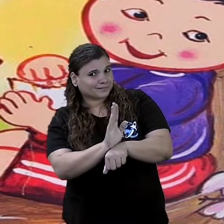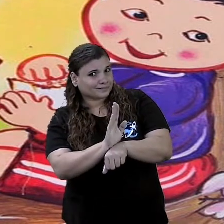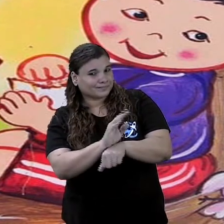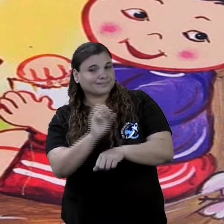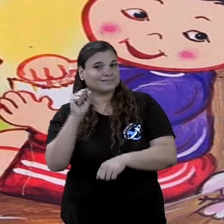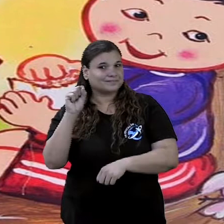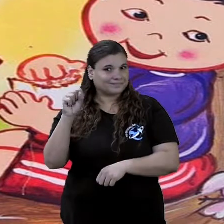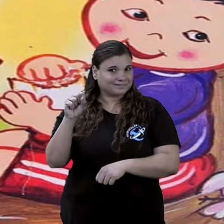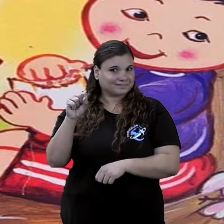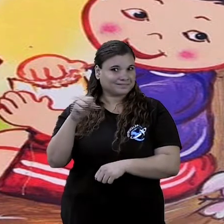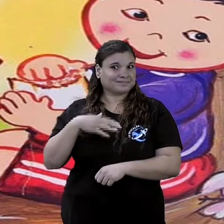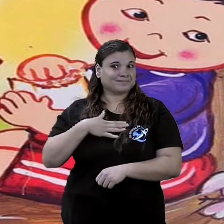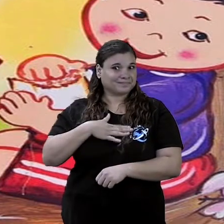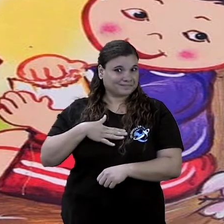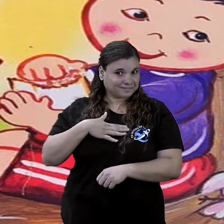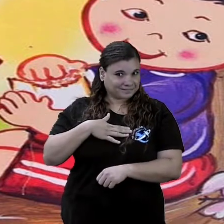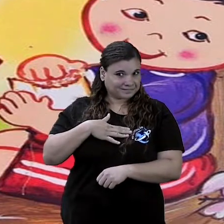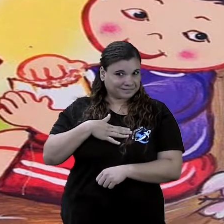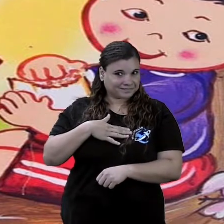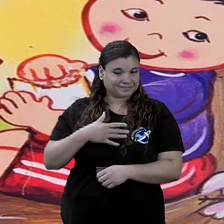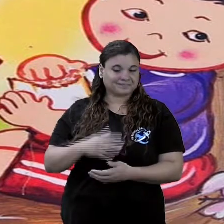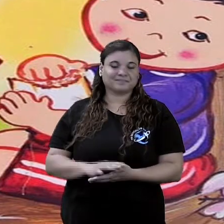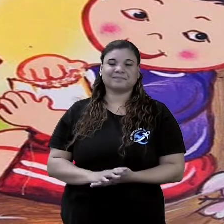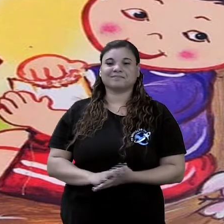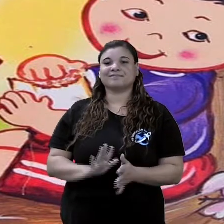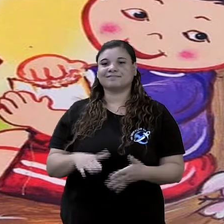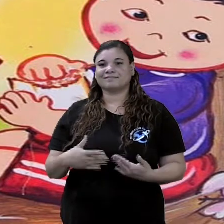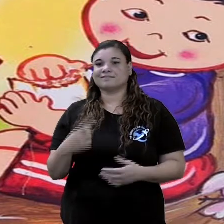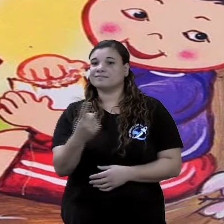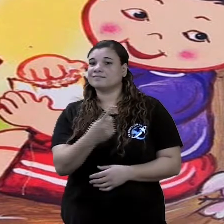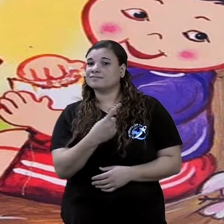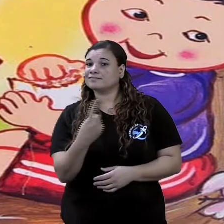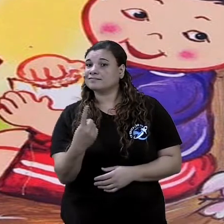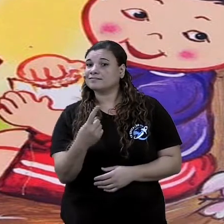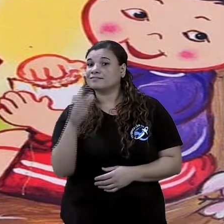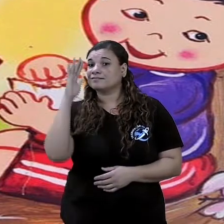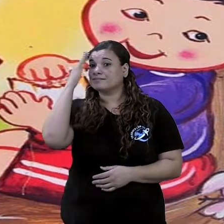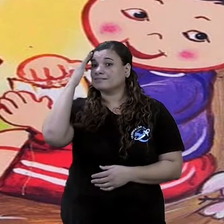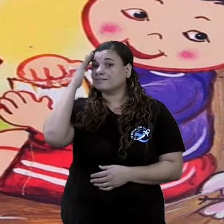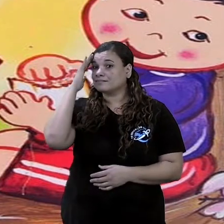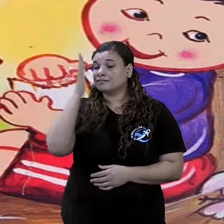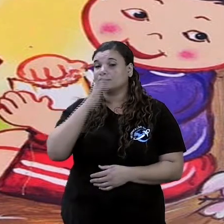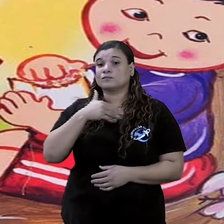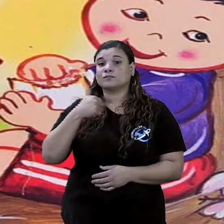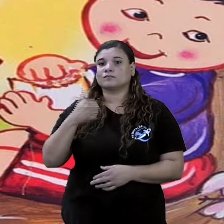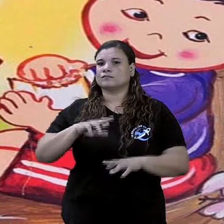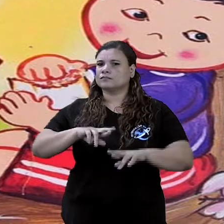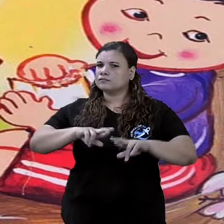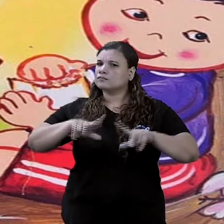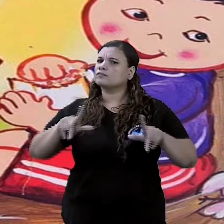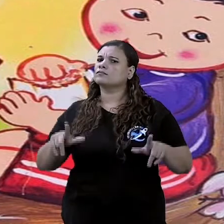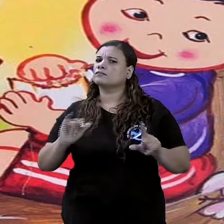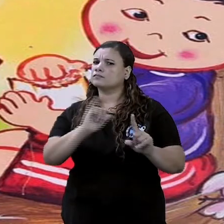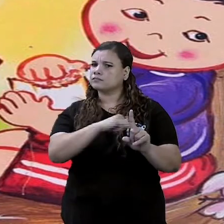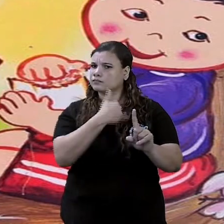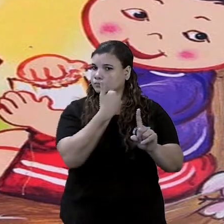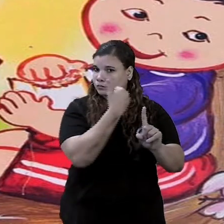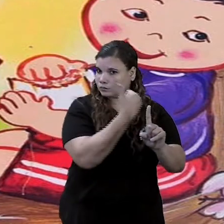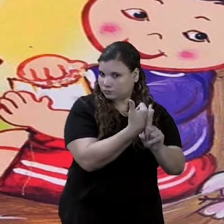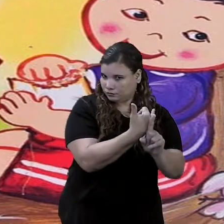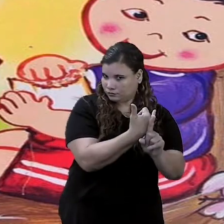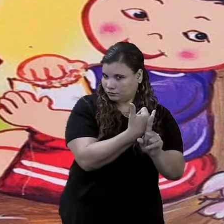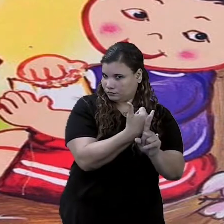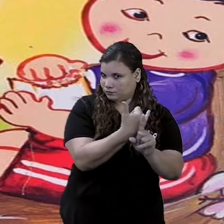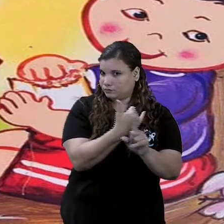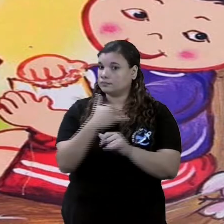Para reforçar e vocês entenderem a diferença de bullying para brincadeira. Por que precisamos entender?